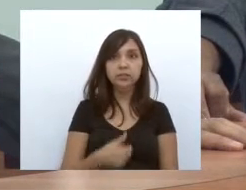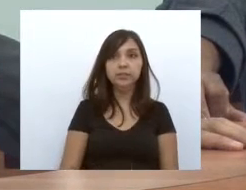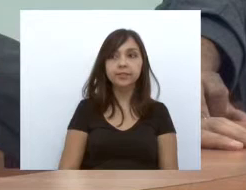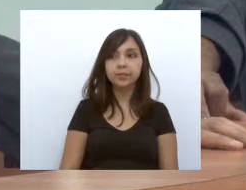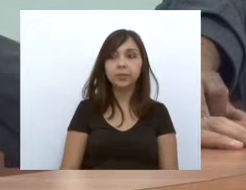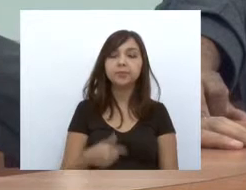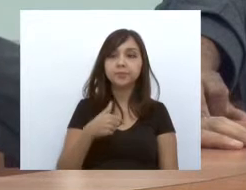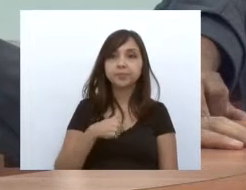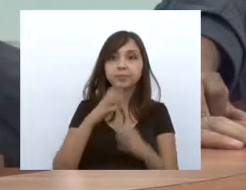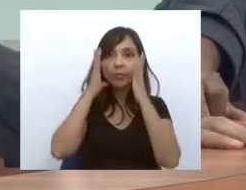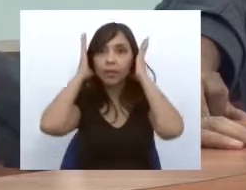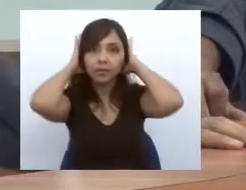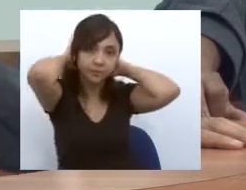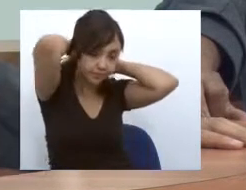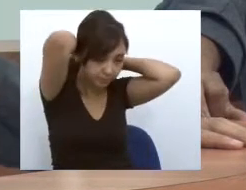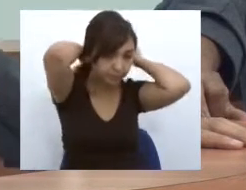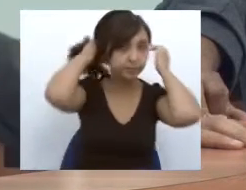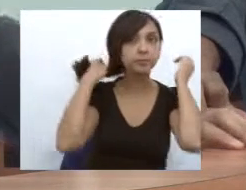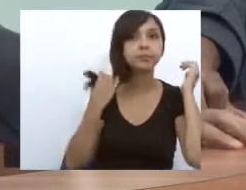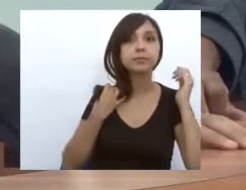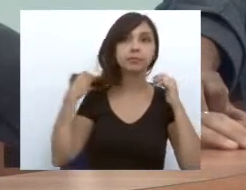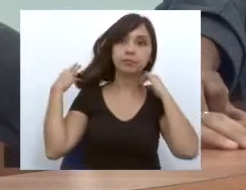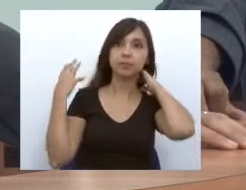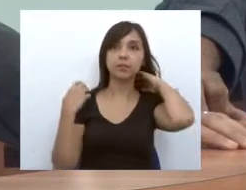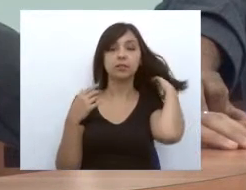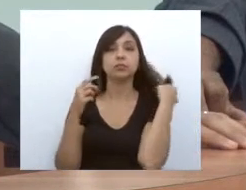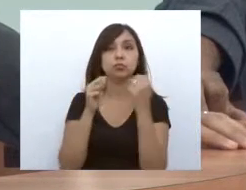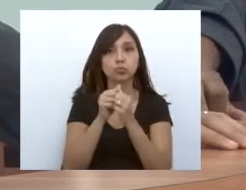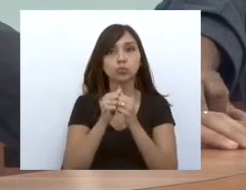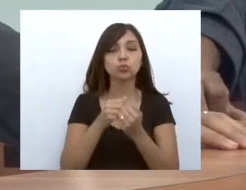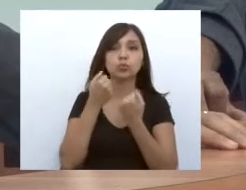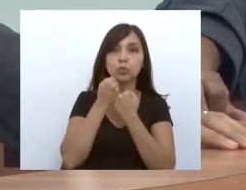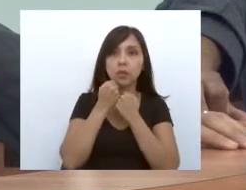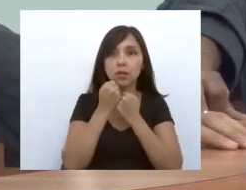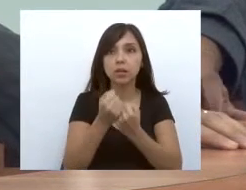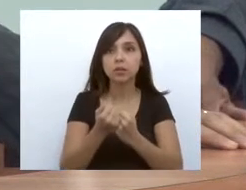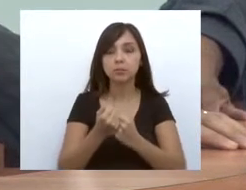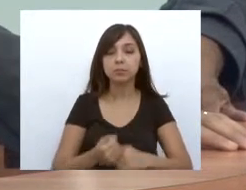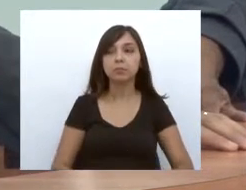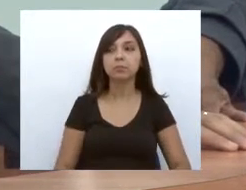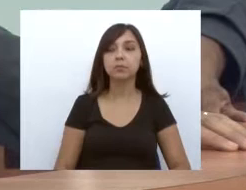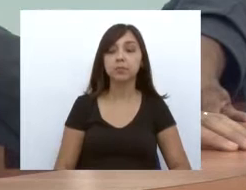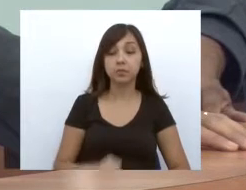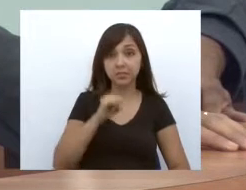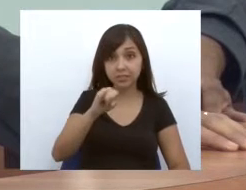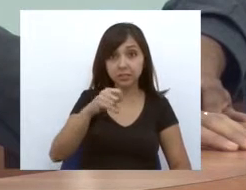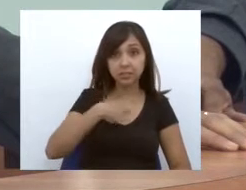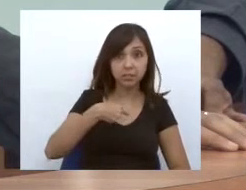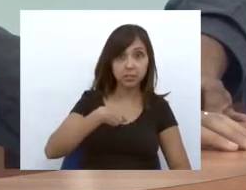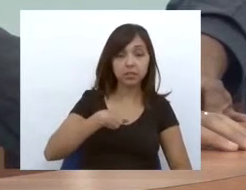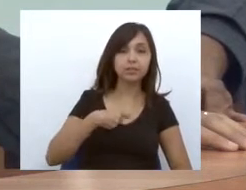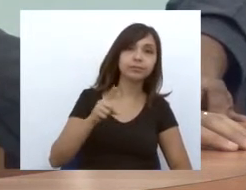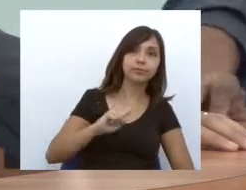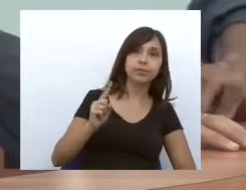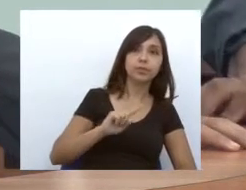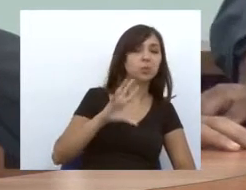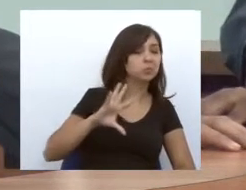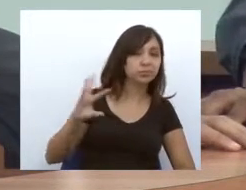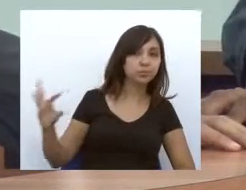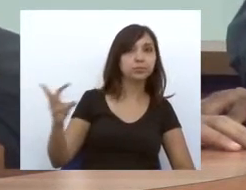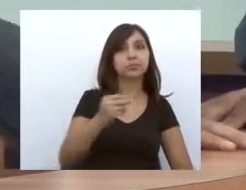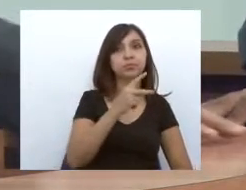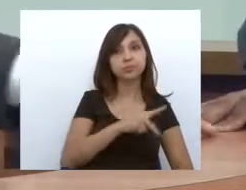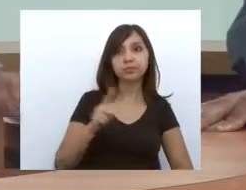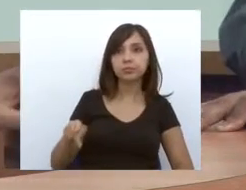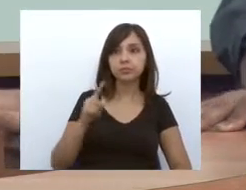meu partido, está com a causa de vocês, tem o nosso apoio. Eu acho que, se não fosse esses e todos os professores,